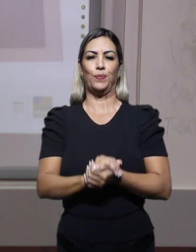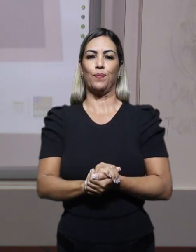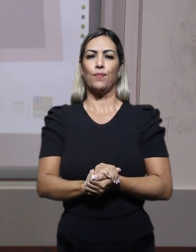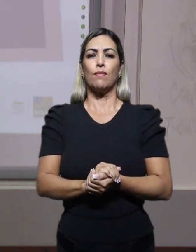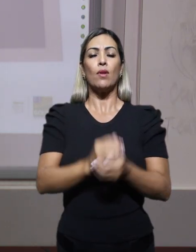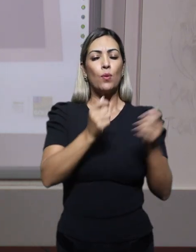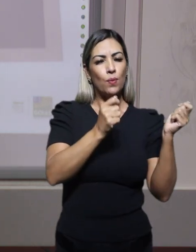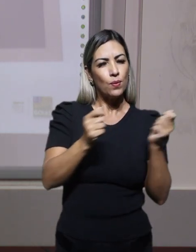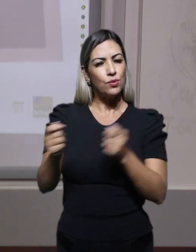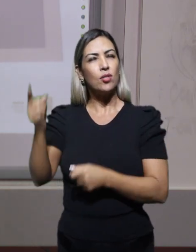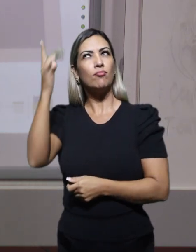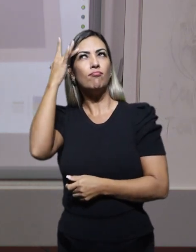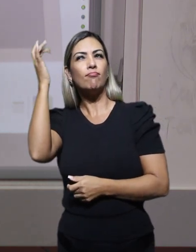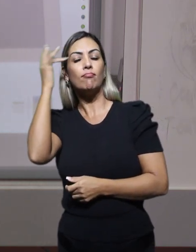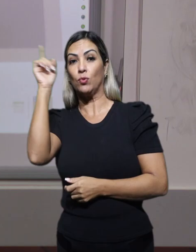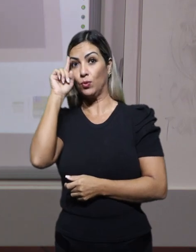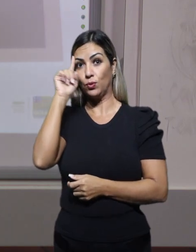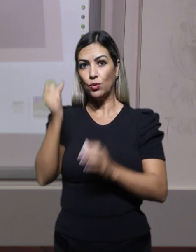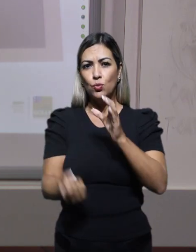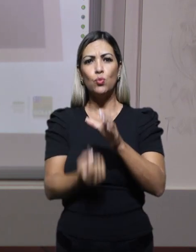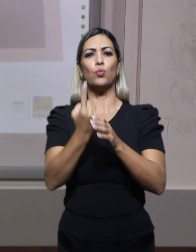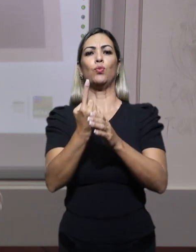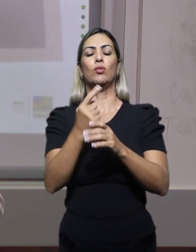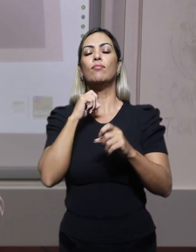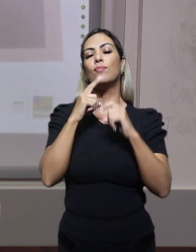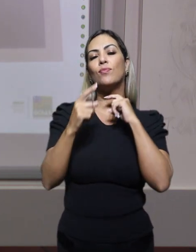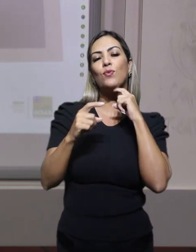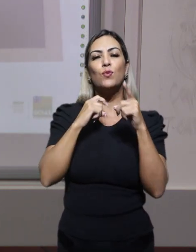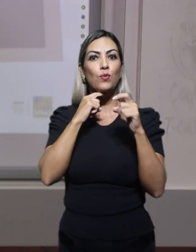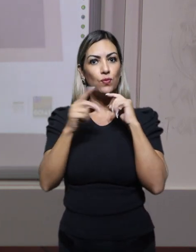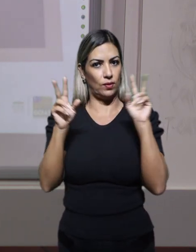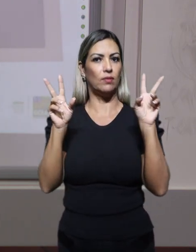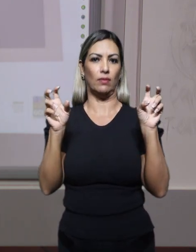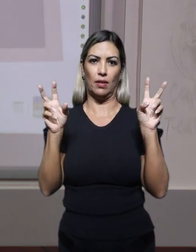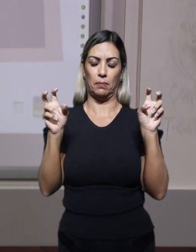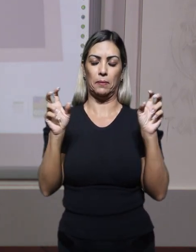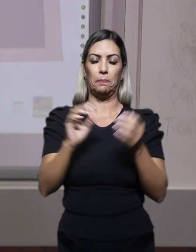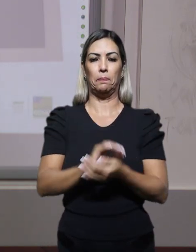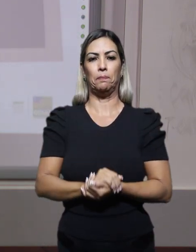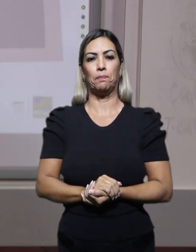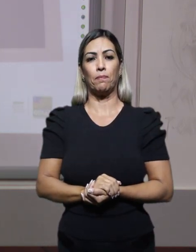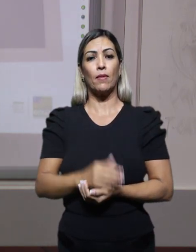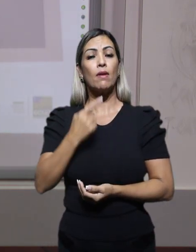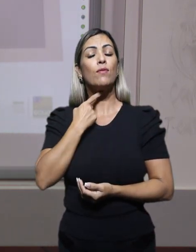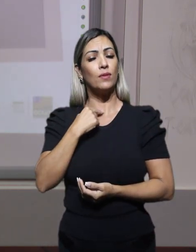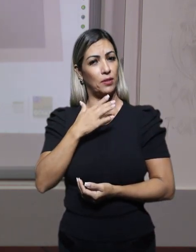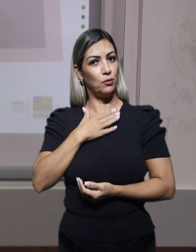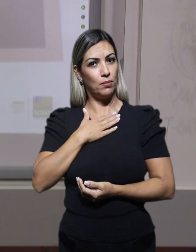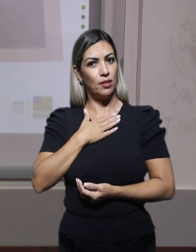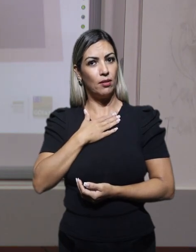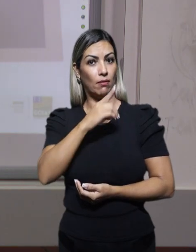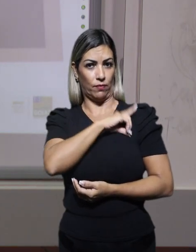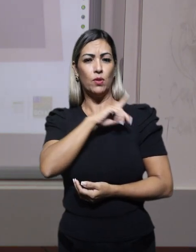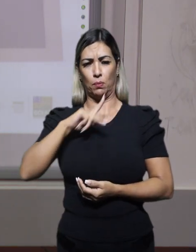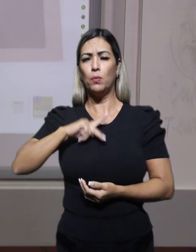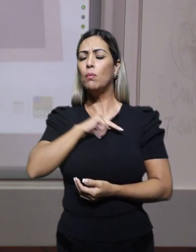dia naturalmente surgir muitas dúvidas sobre esse assunto e a minha intenção, a intenção da Defensoria é que